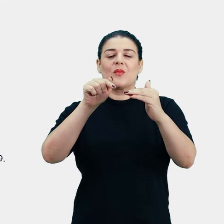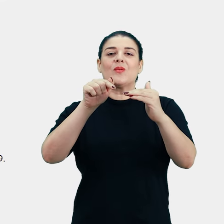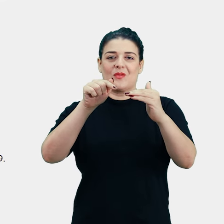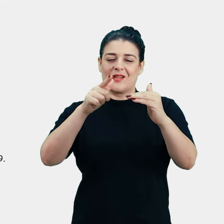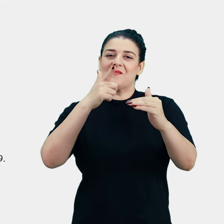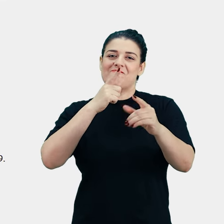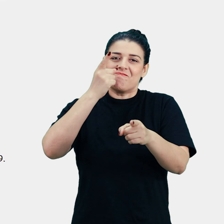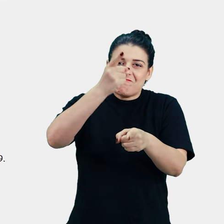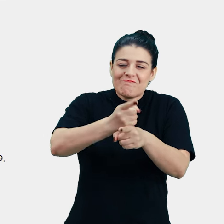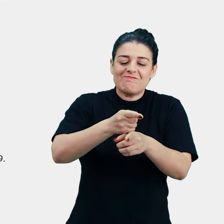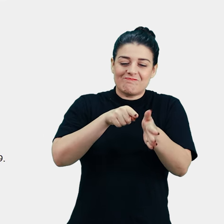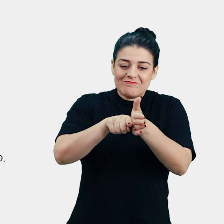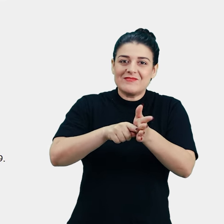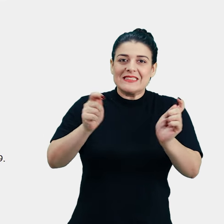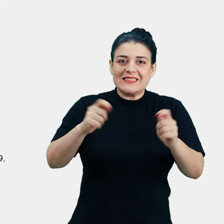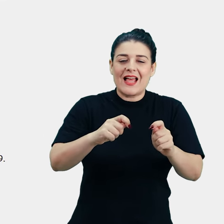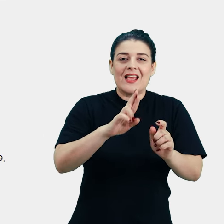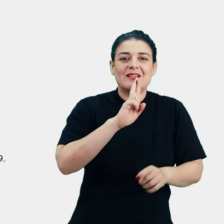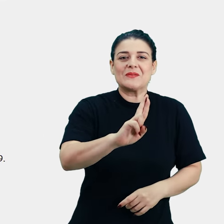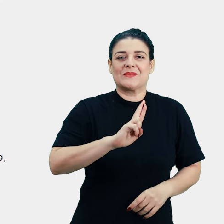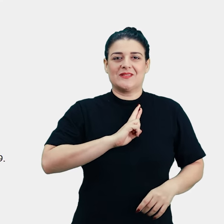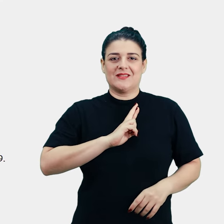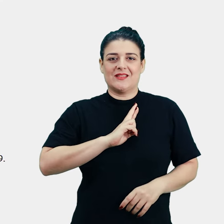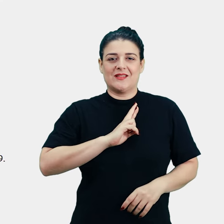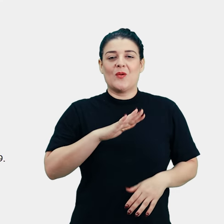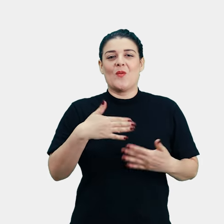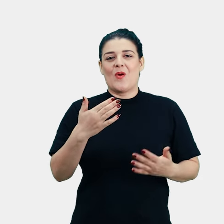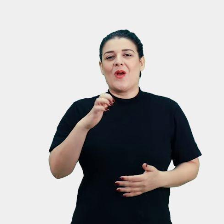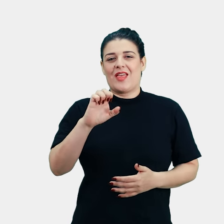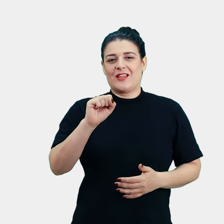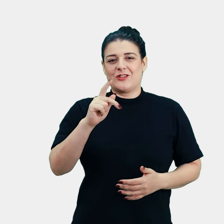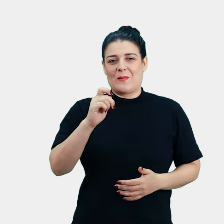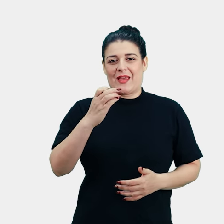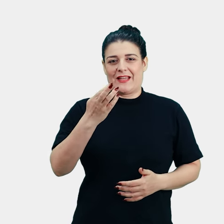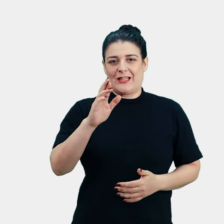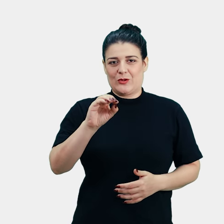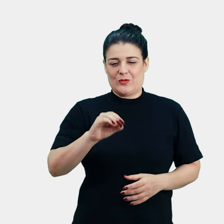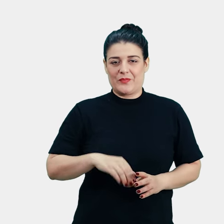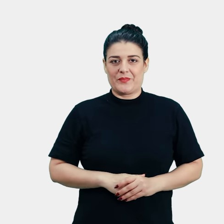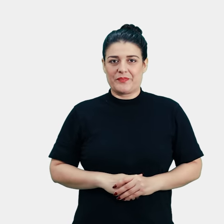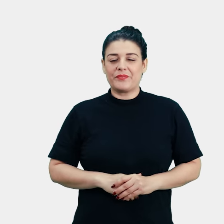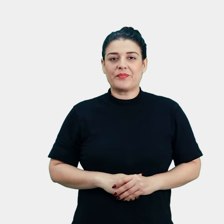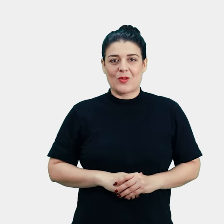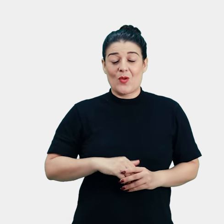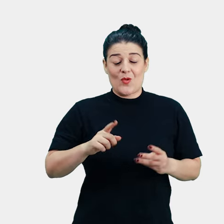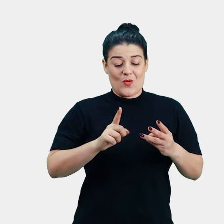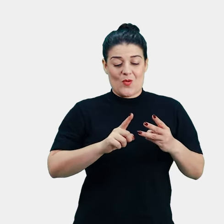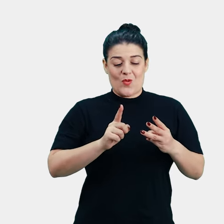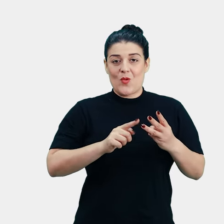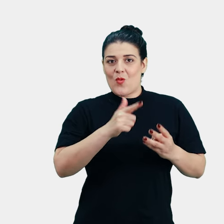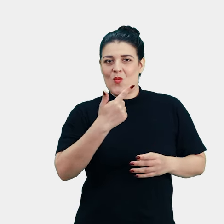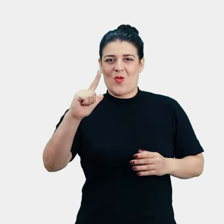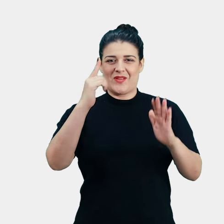o detector para serem detectados, gerando então os espectros. O Orbitrap, que também é